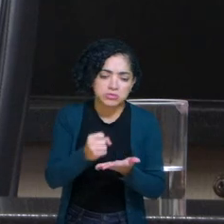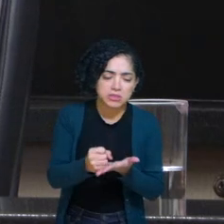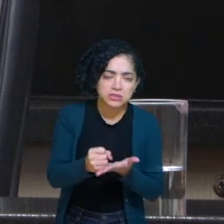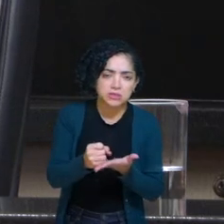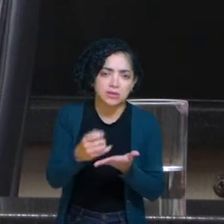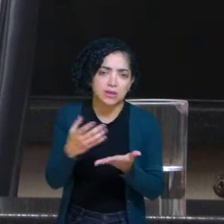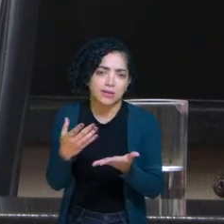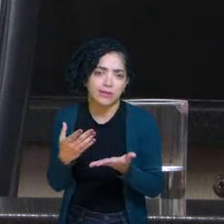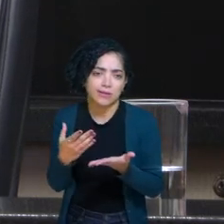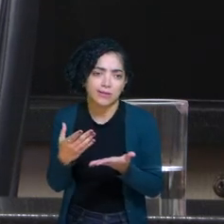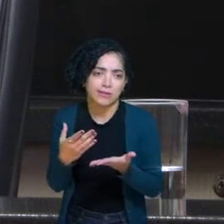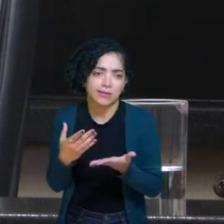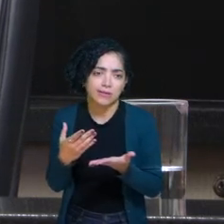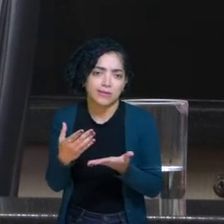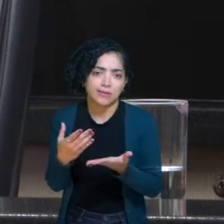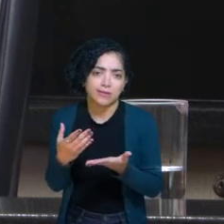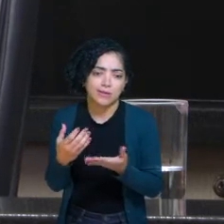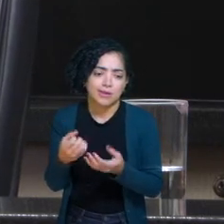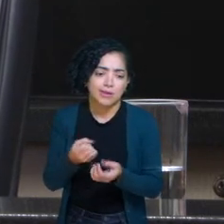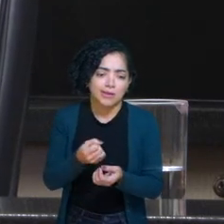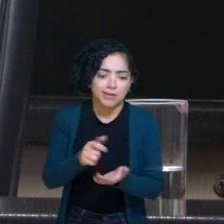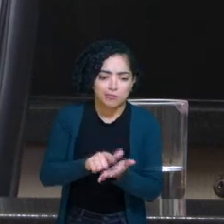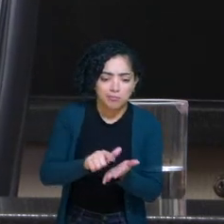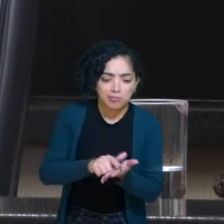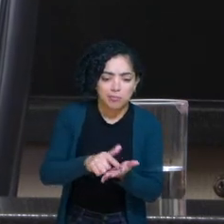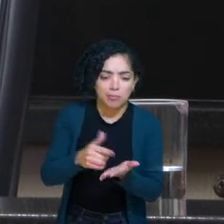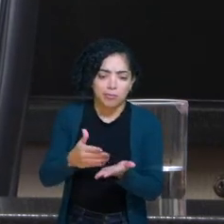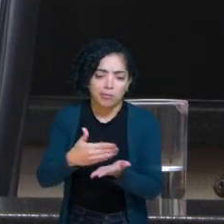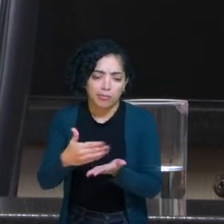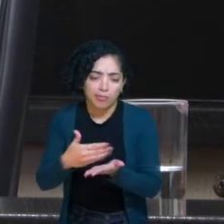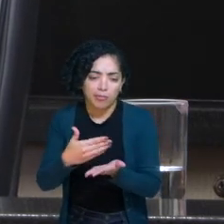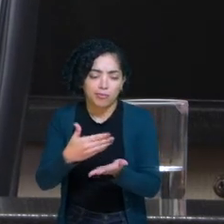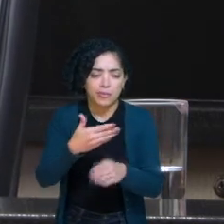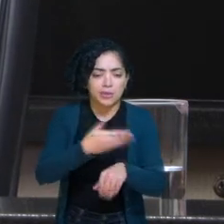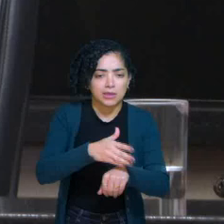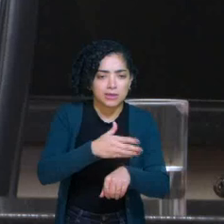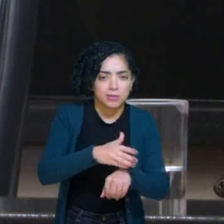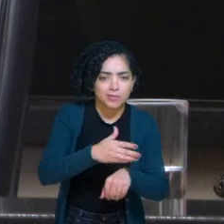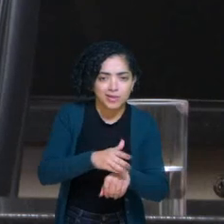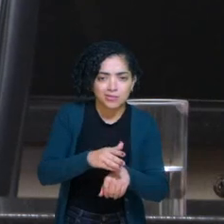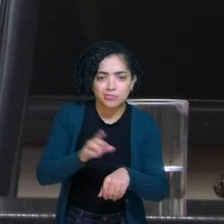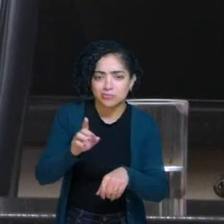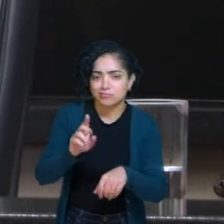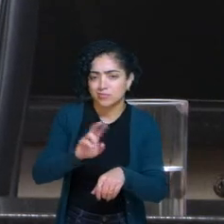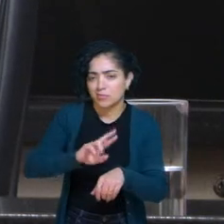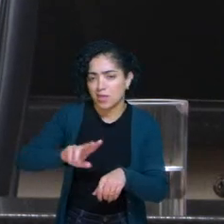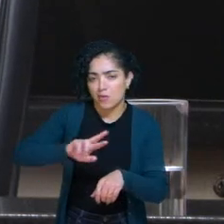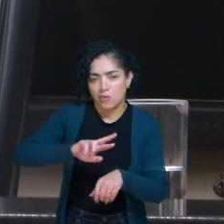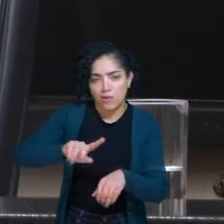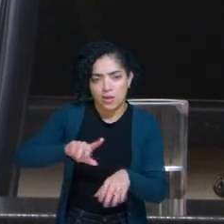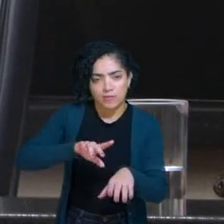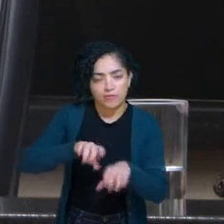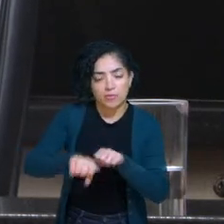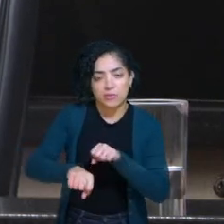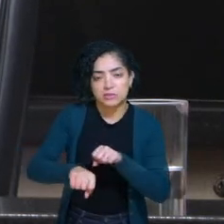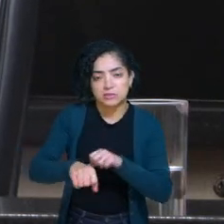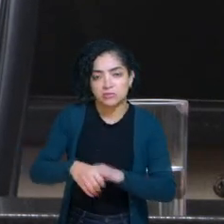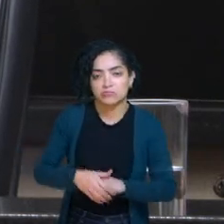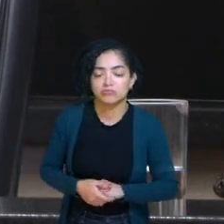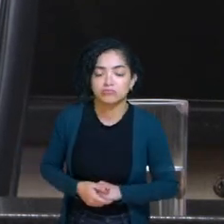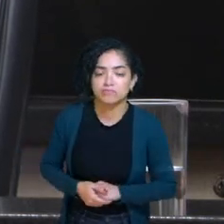que fornecem apostilas e treinamento quer dizer isso não é formação isso tá dentro daquela Concepção são